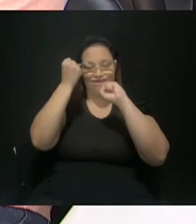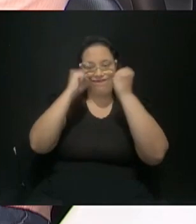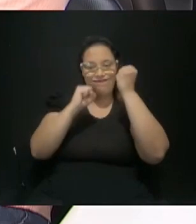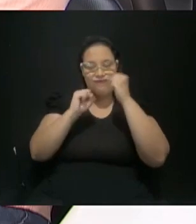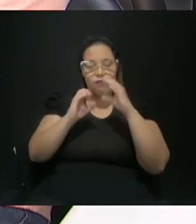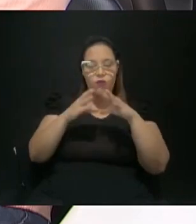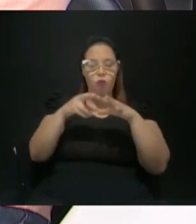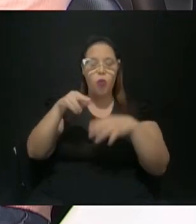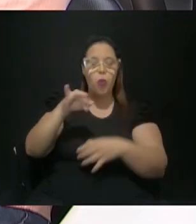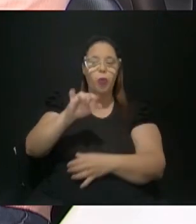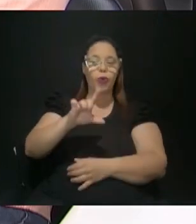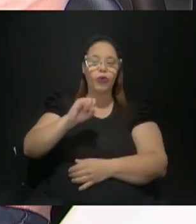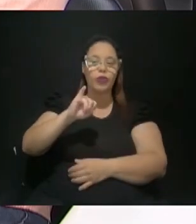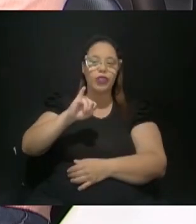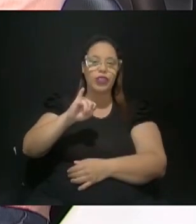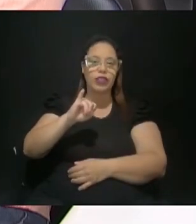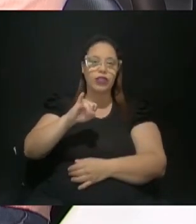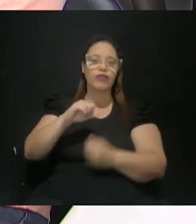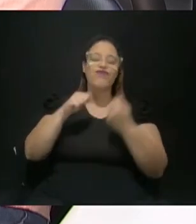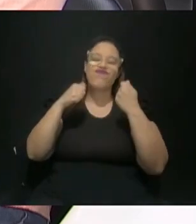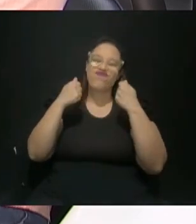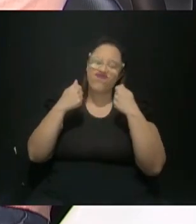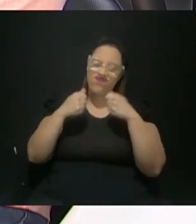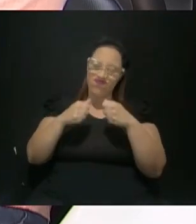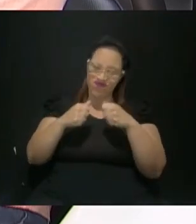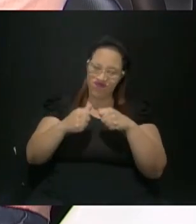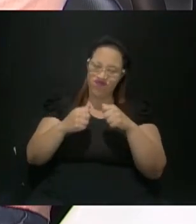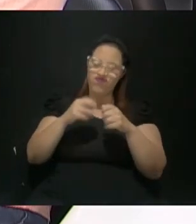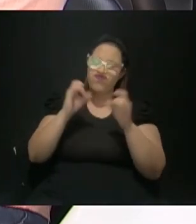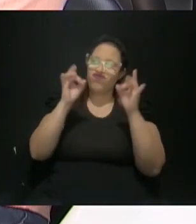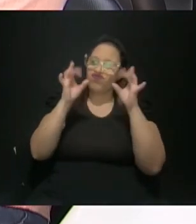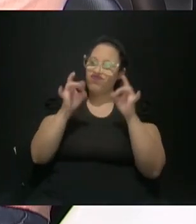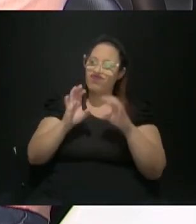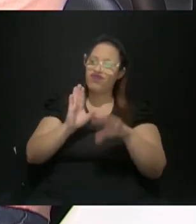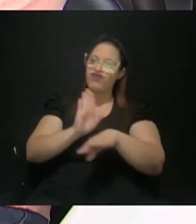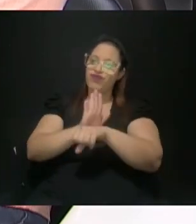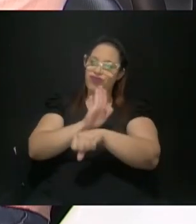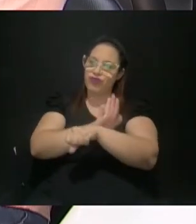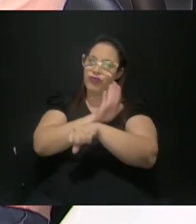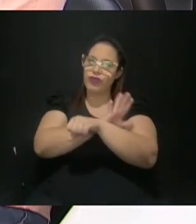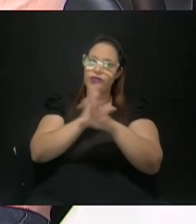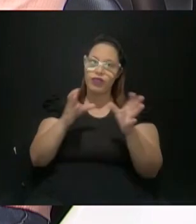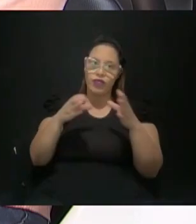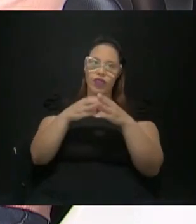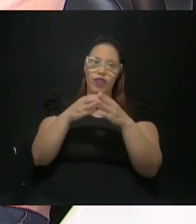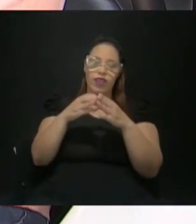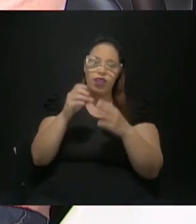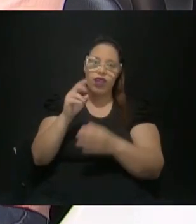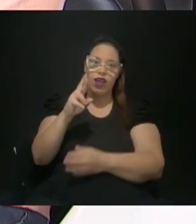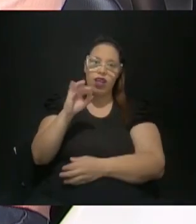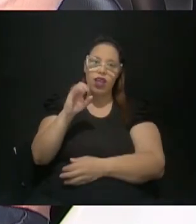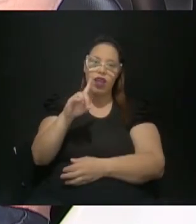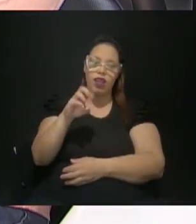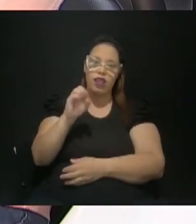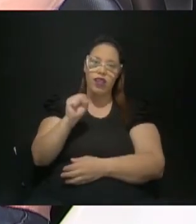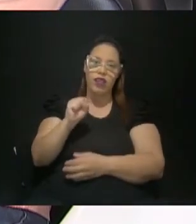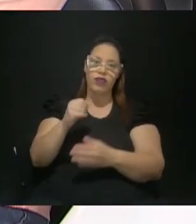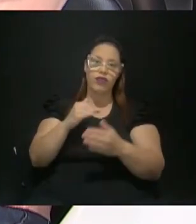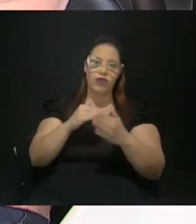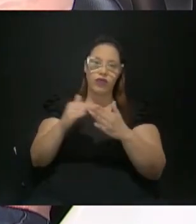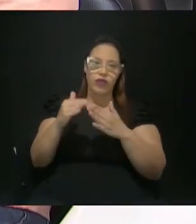que depende de ter uma equipe específica para cuidar dessa área de redes para que ela possa continuar trabalhando. Os bancos